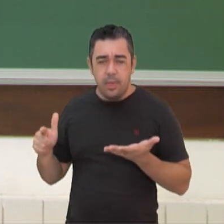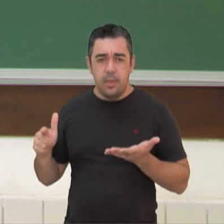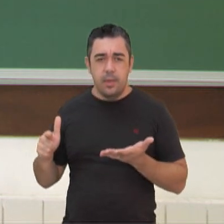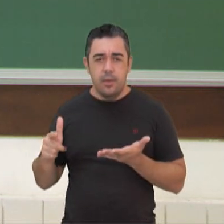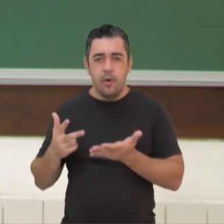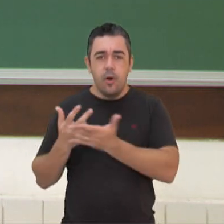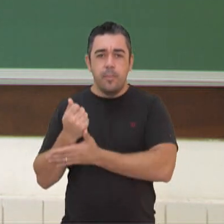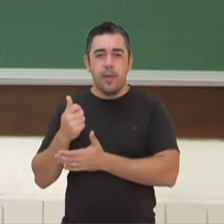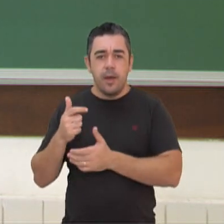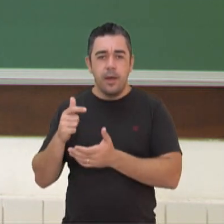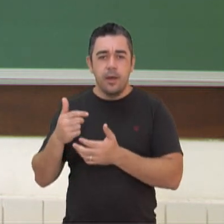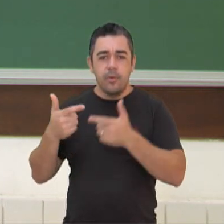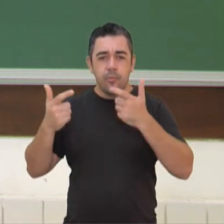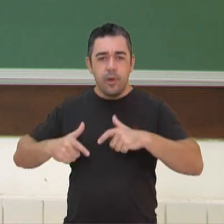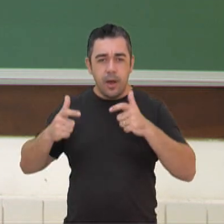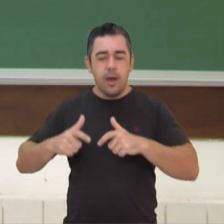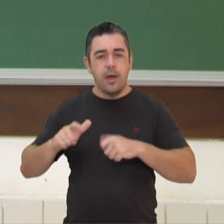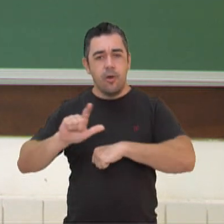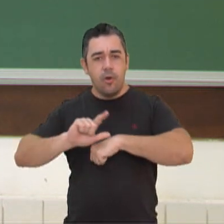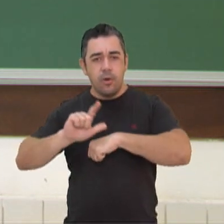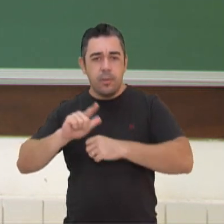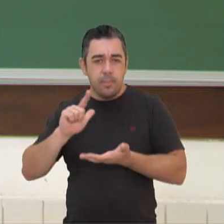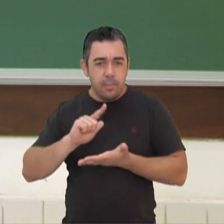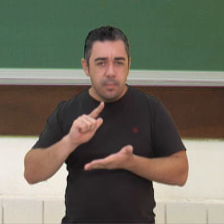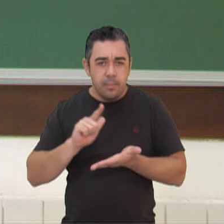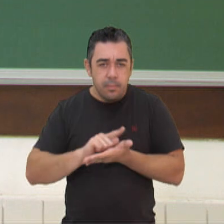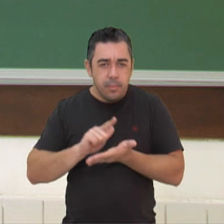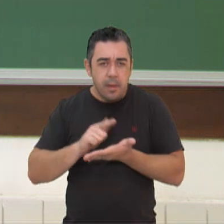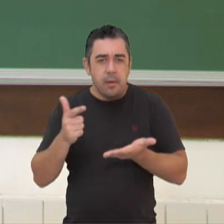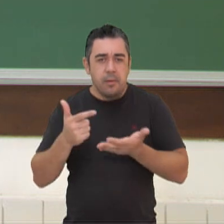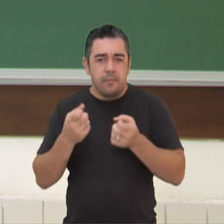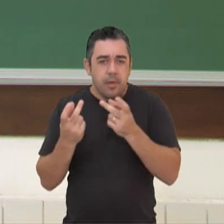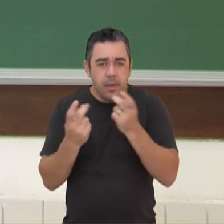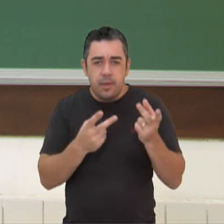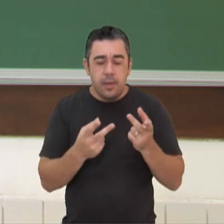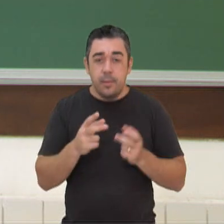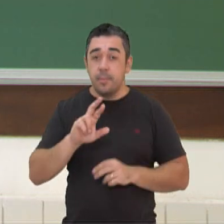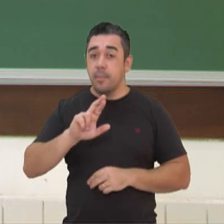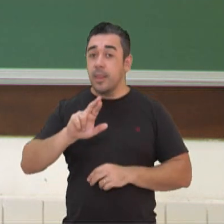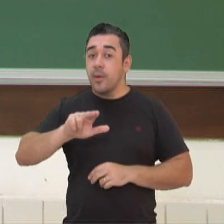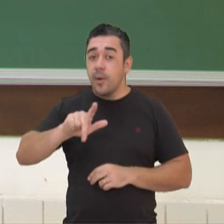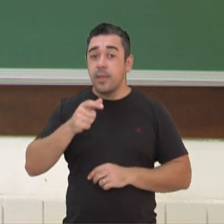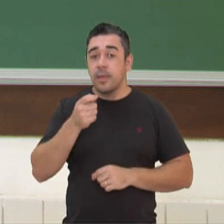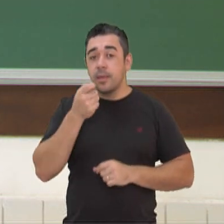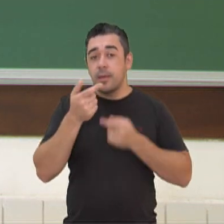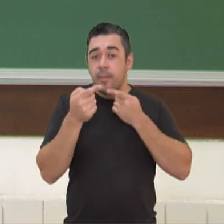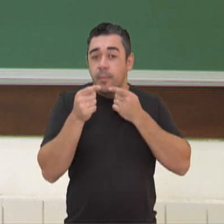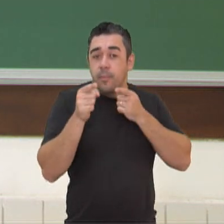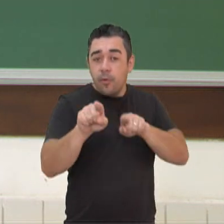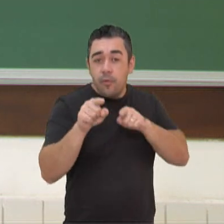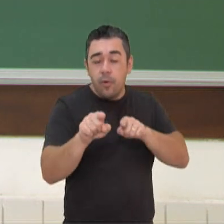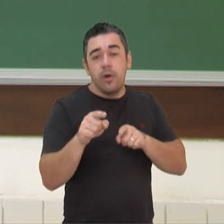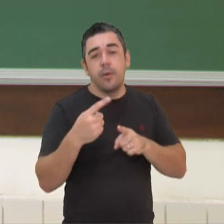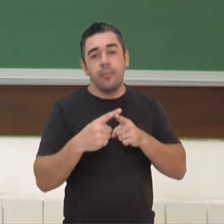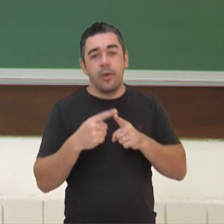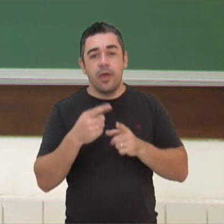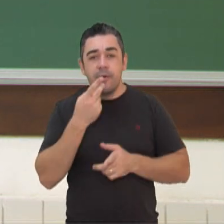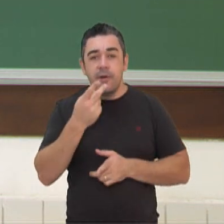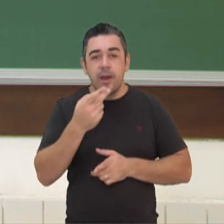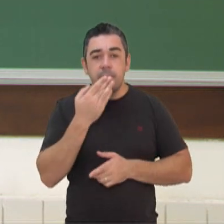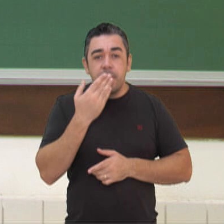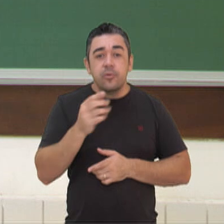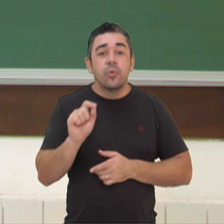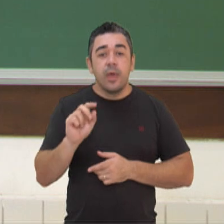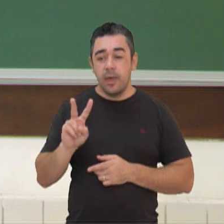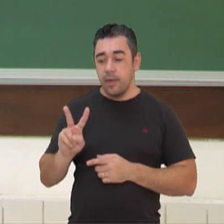tem na papelaria, tem na livraria, você vai lá tentar comprar, mas na verdade eles estão tirando sarro porque sempre se fala o que é